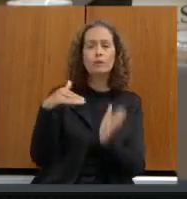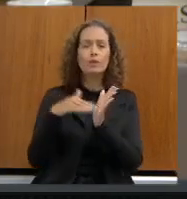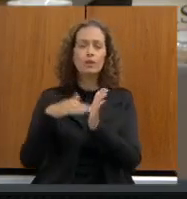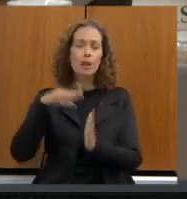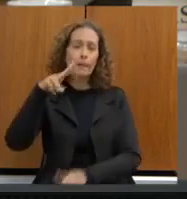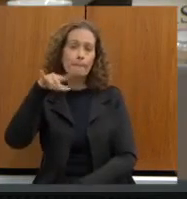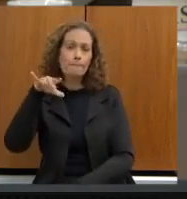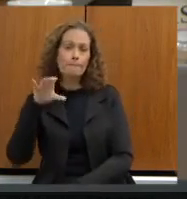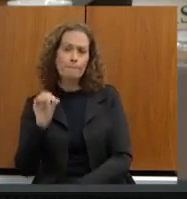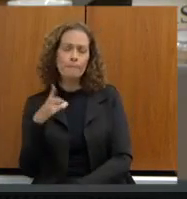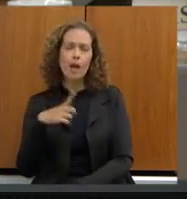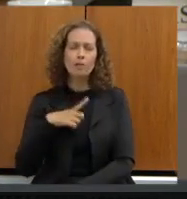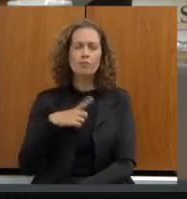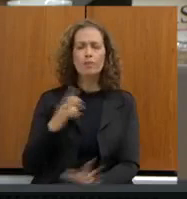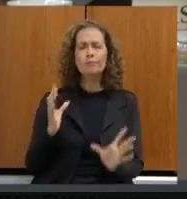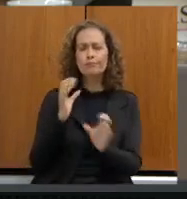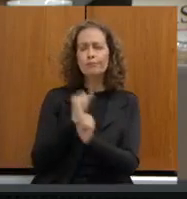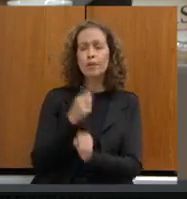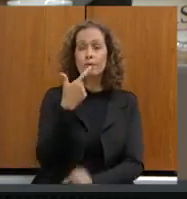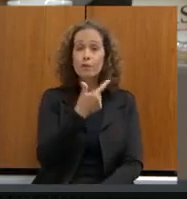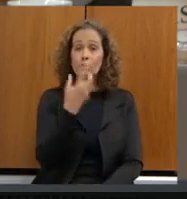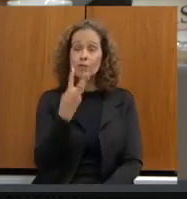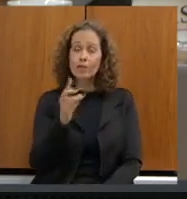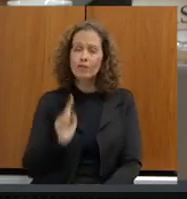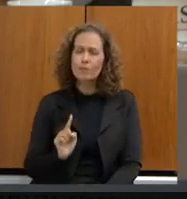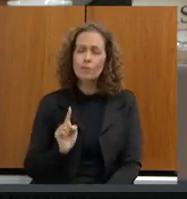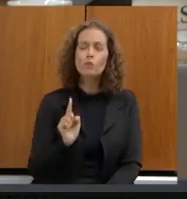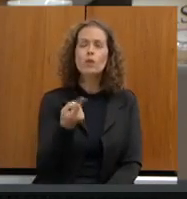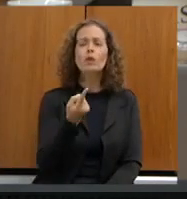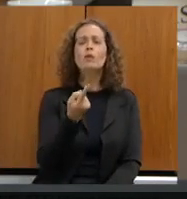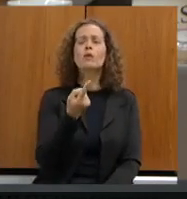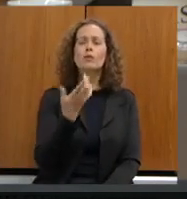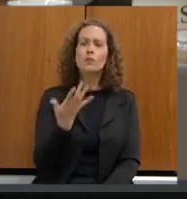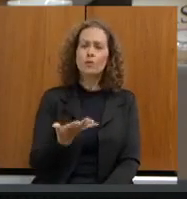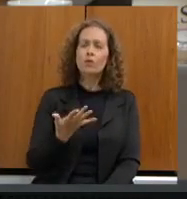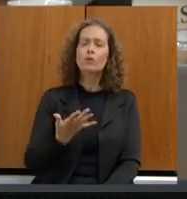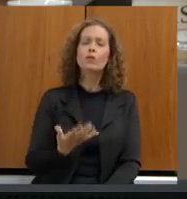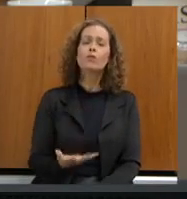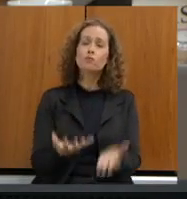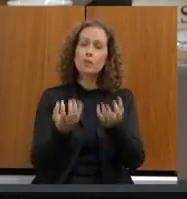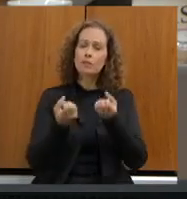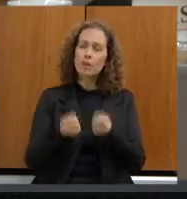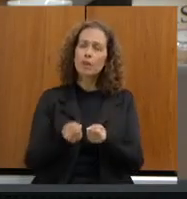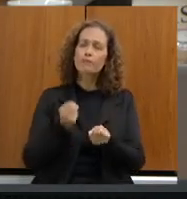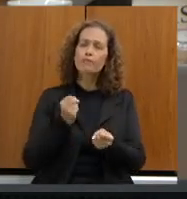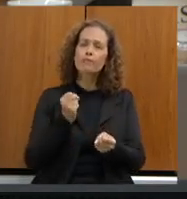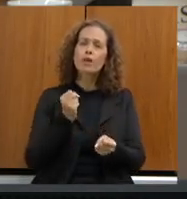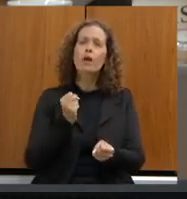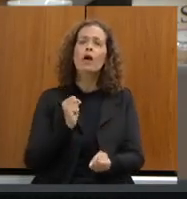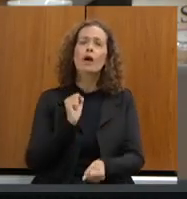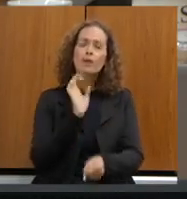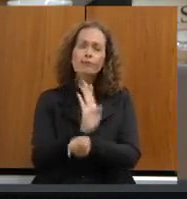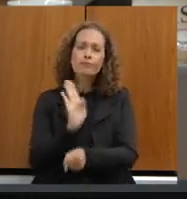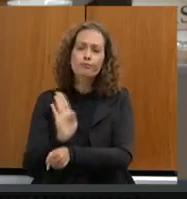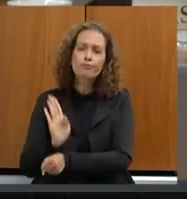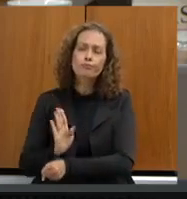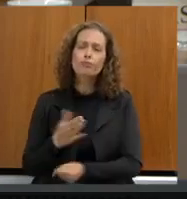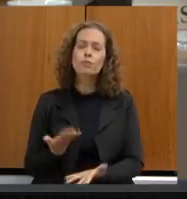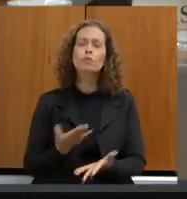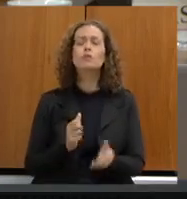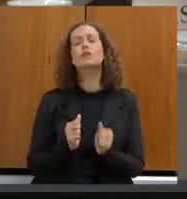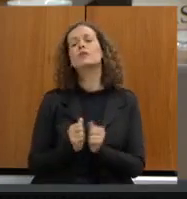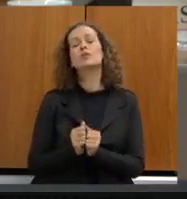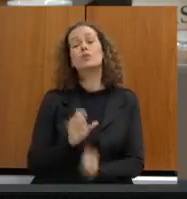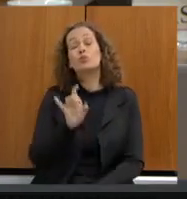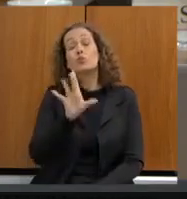nós chegamos até 23 mil autuações no 23.000 atendimento não é todos eles relacionados com esse aqui é